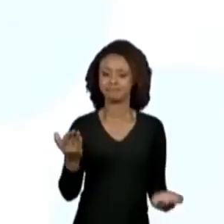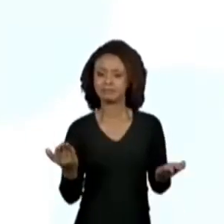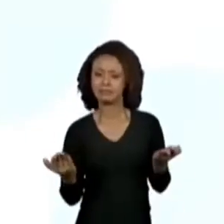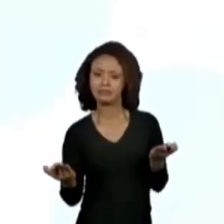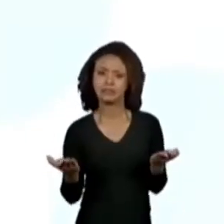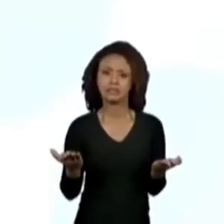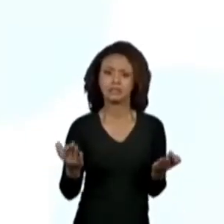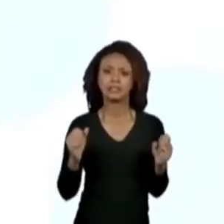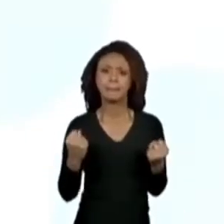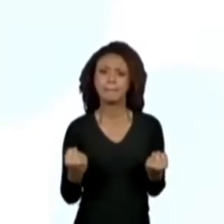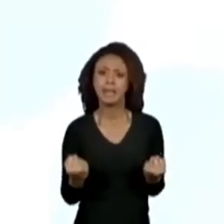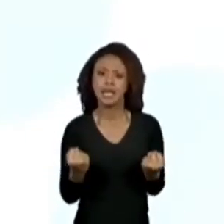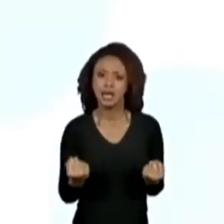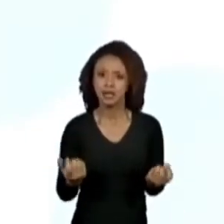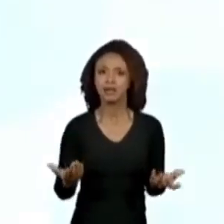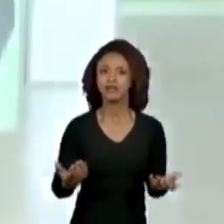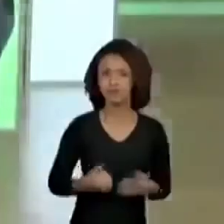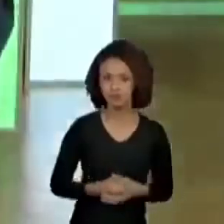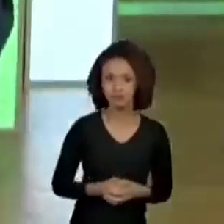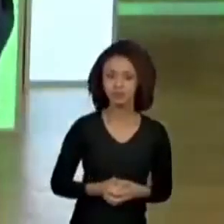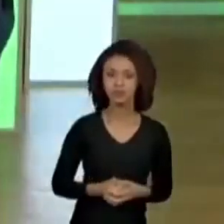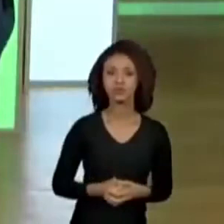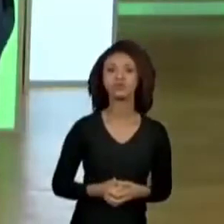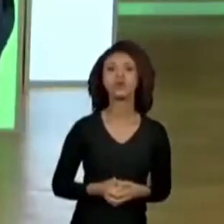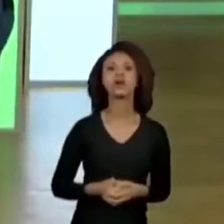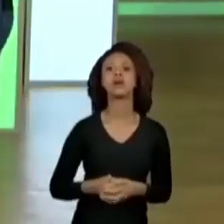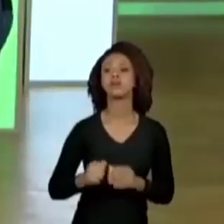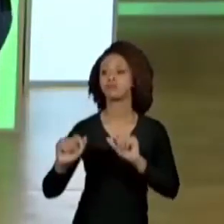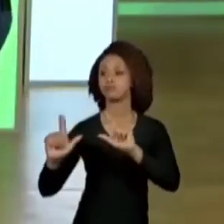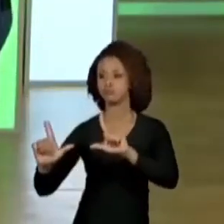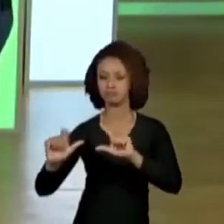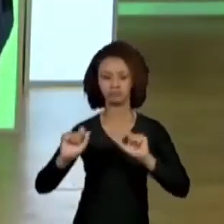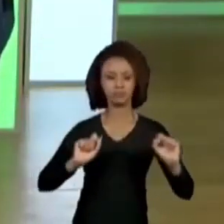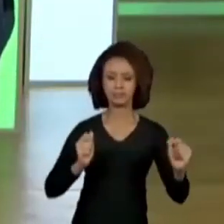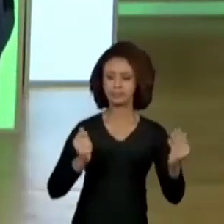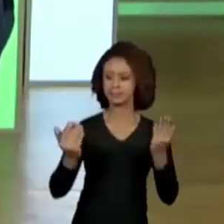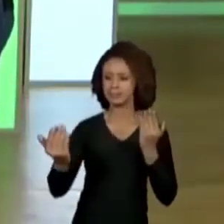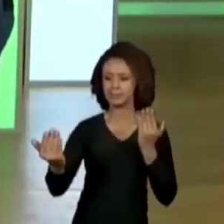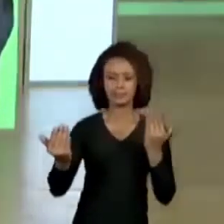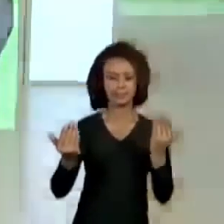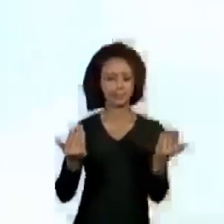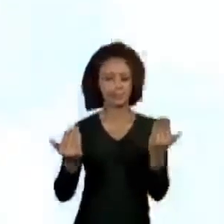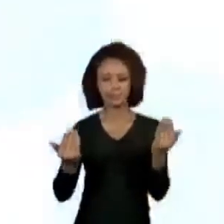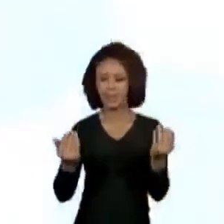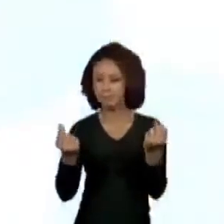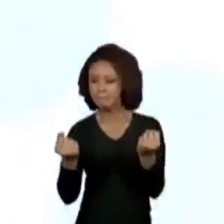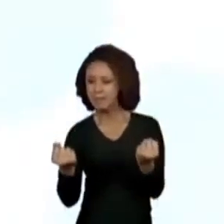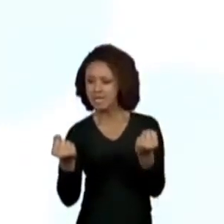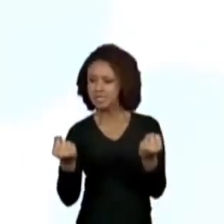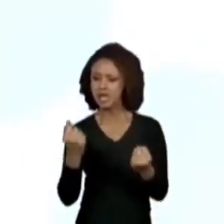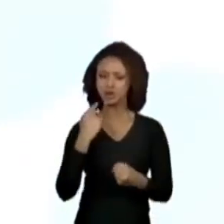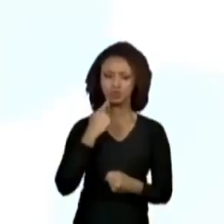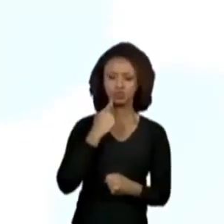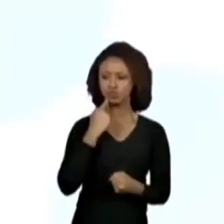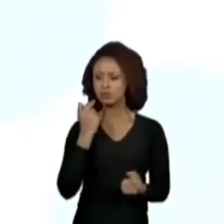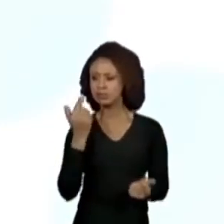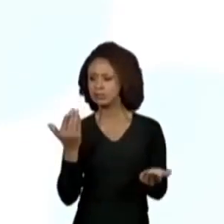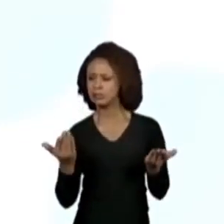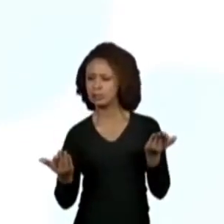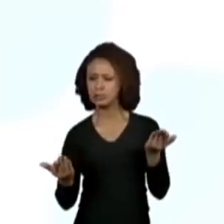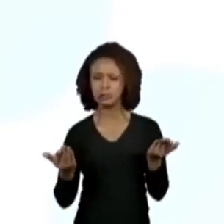isso? Que a gente estava comparando, olhando para as imagens. Então, a gente também nessa figura aqui,